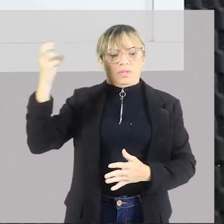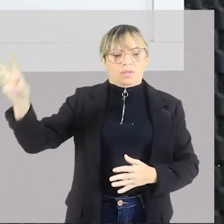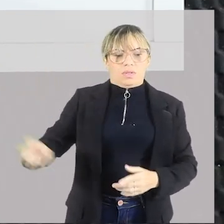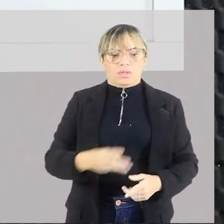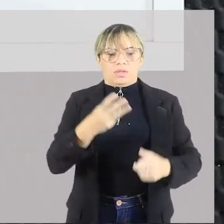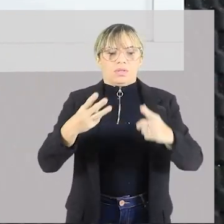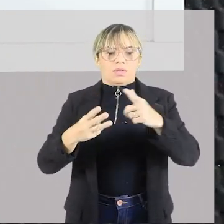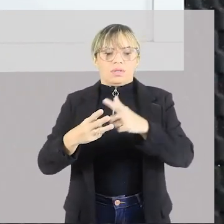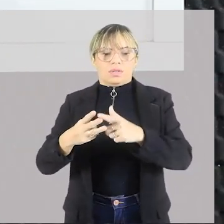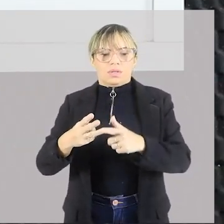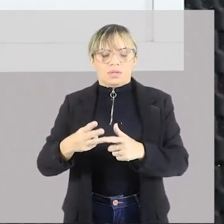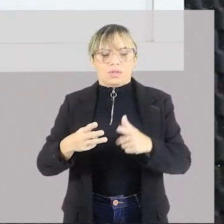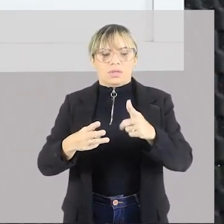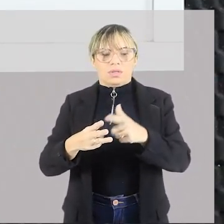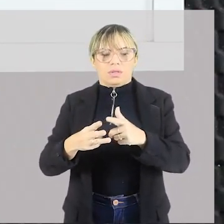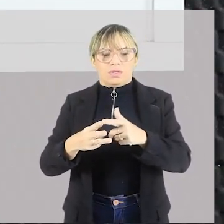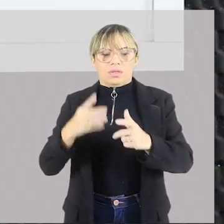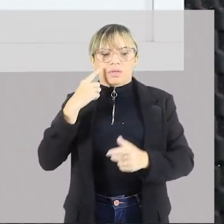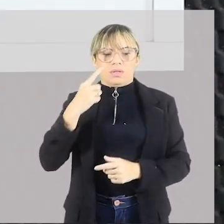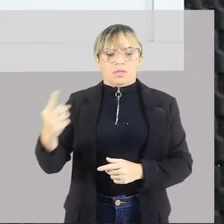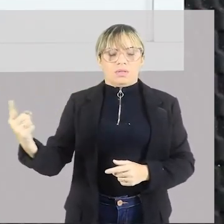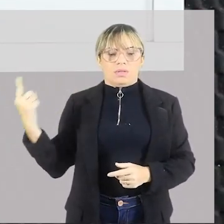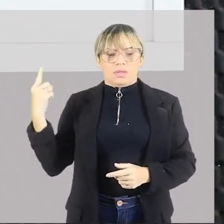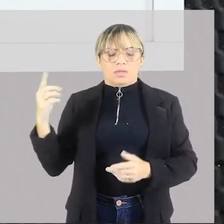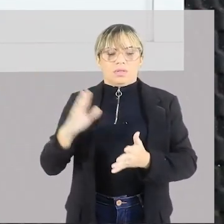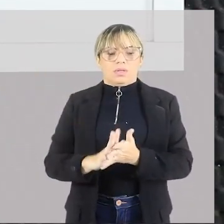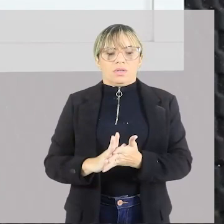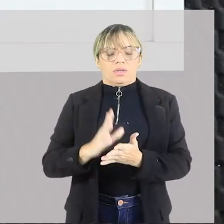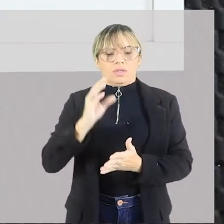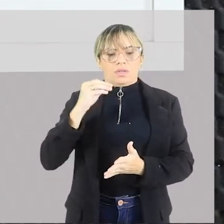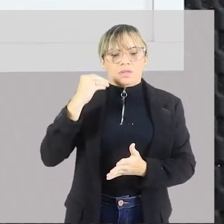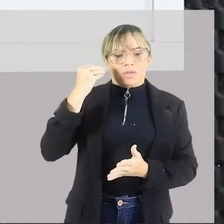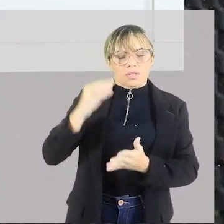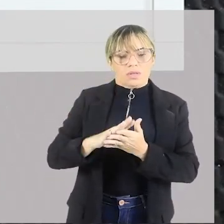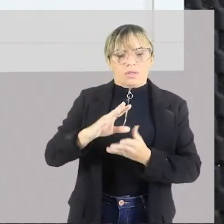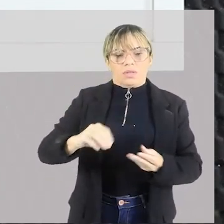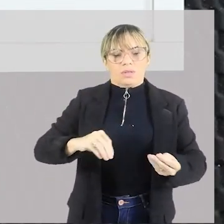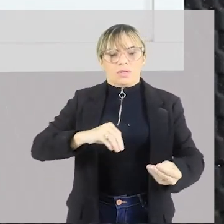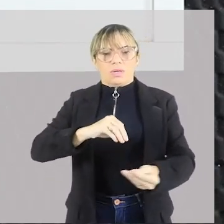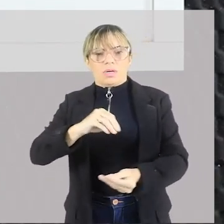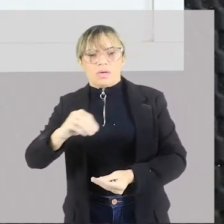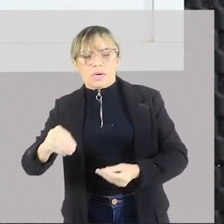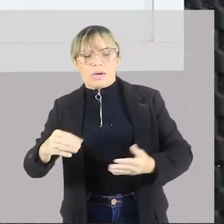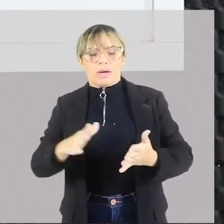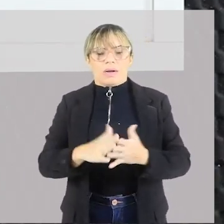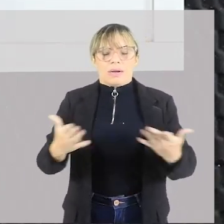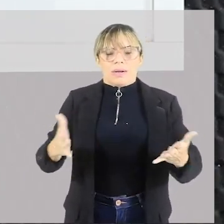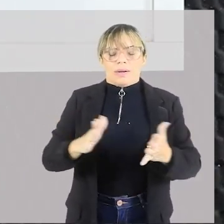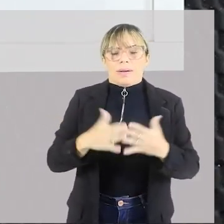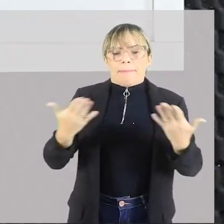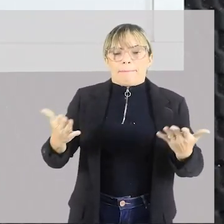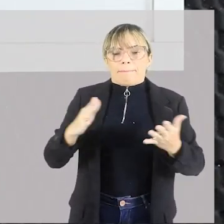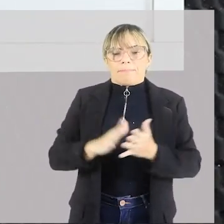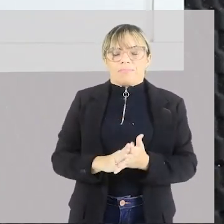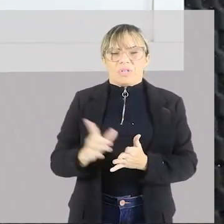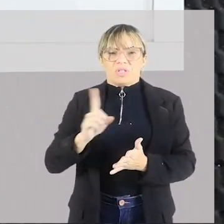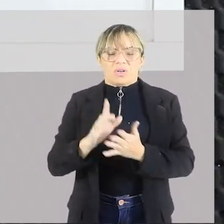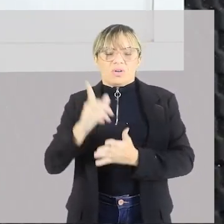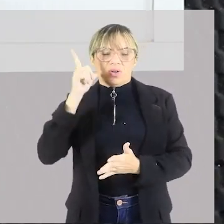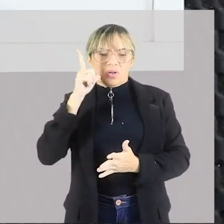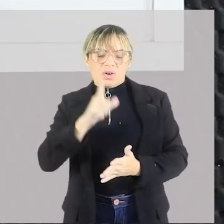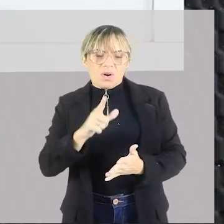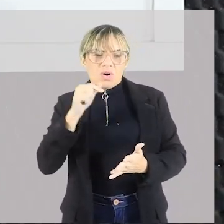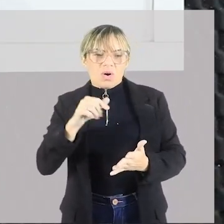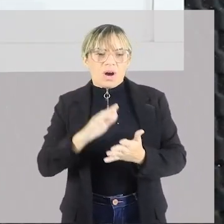coisas primeiro a probabilidade trabalha com eventos aleatórios Tá o que que é um evento aleatório é aquele que você não consegue prever